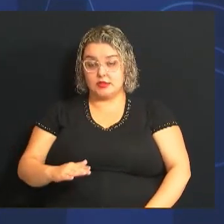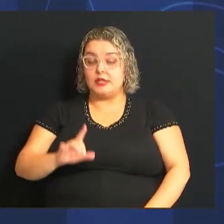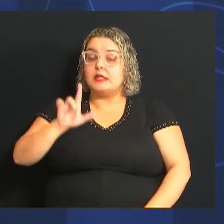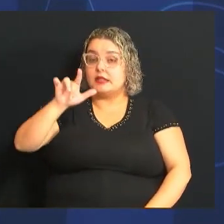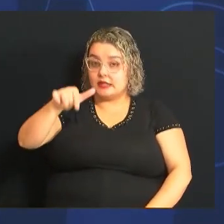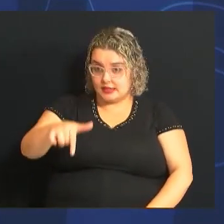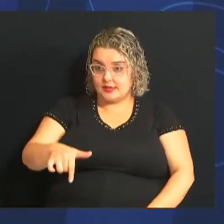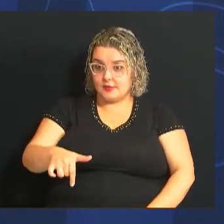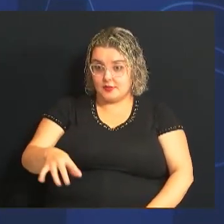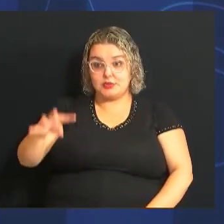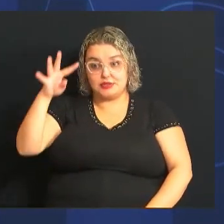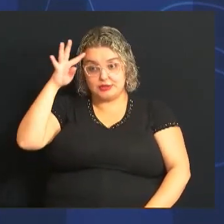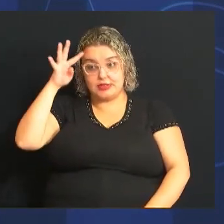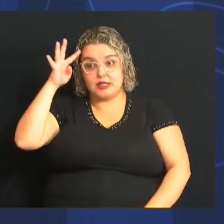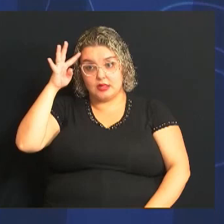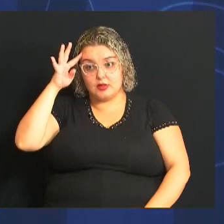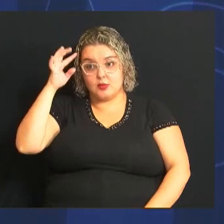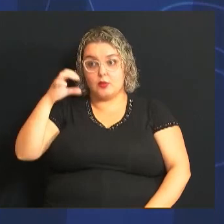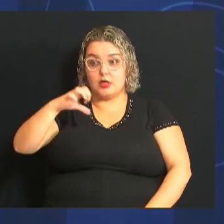na quarta-feira às